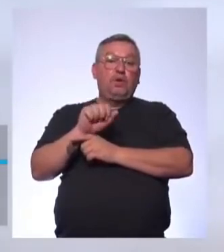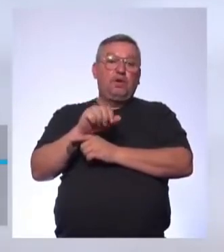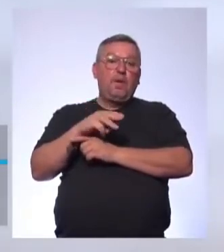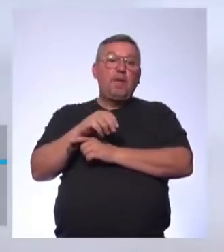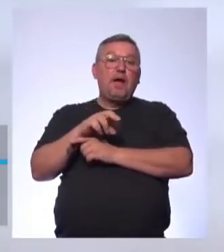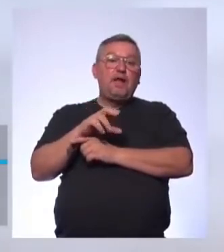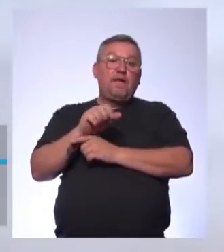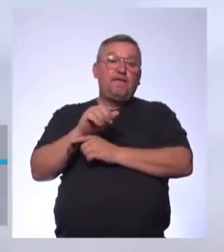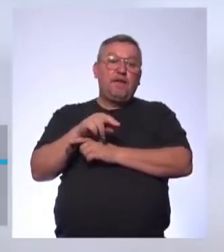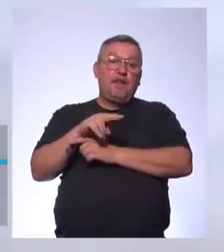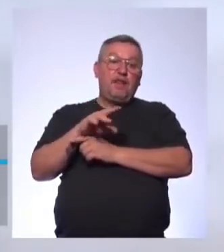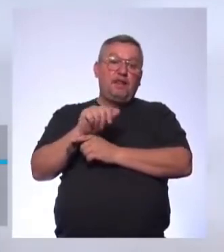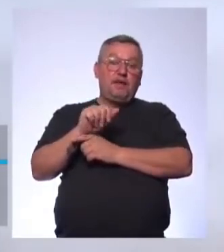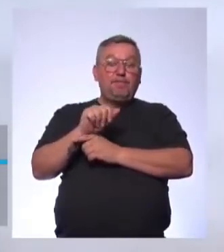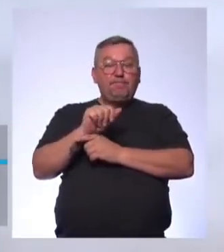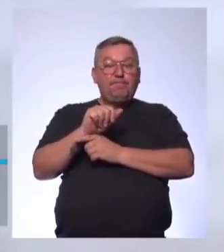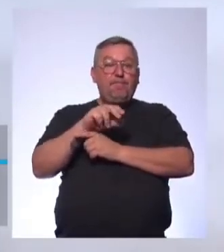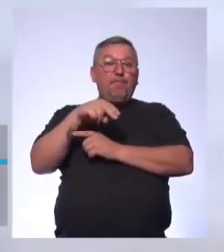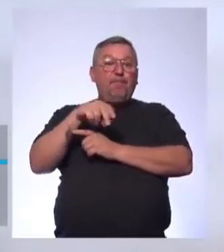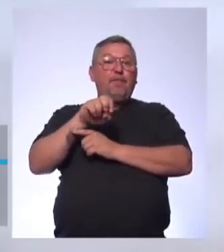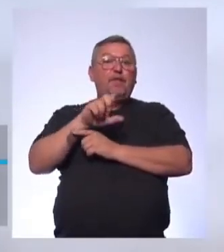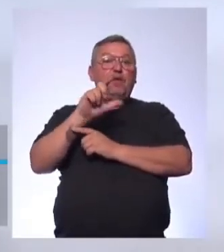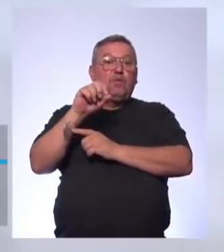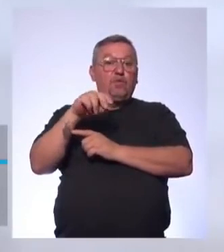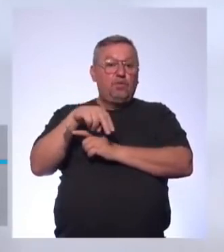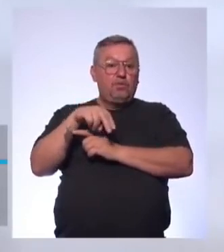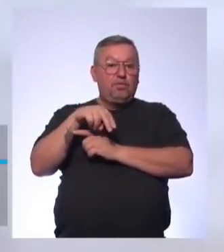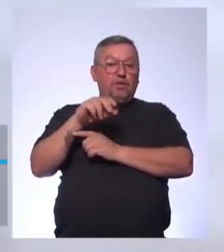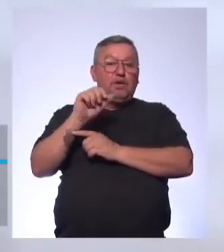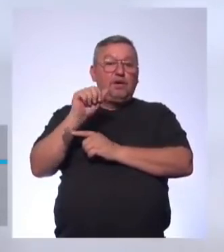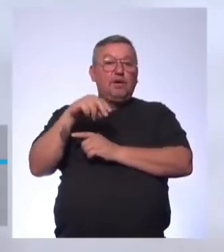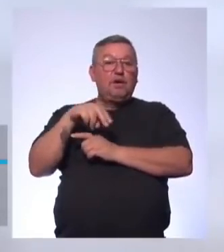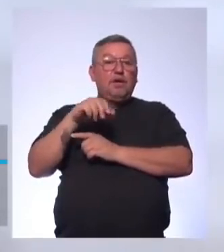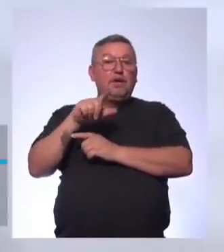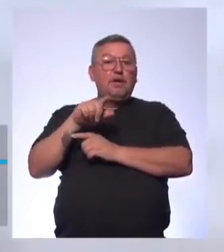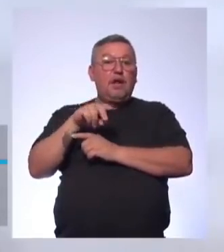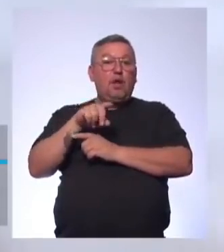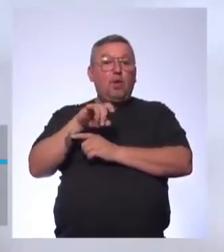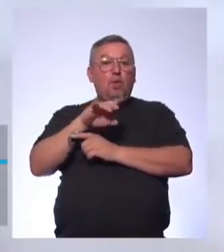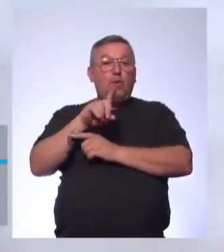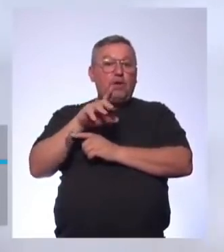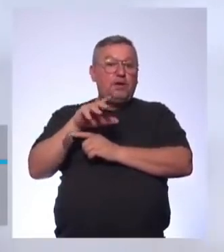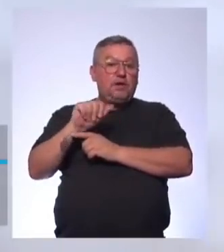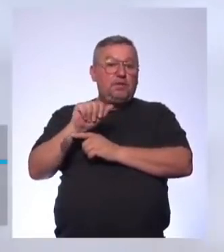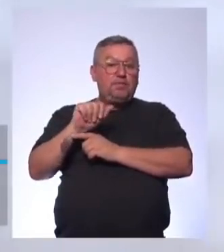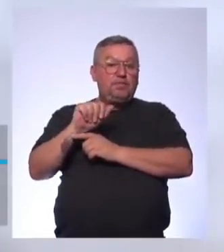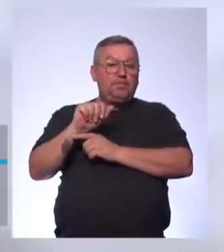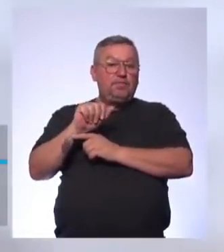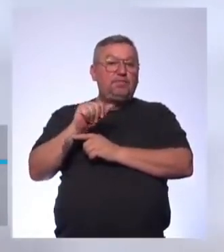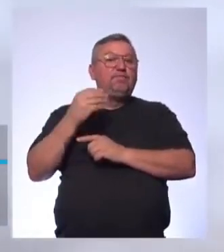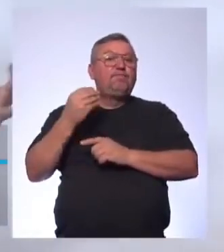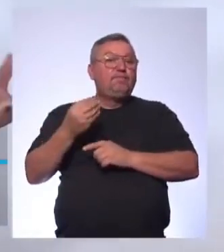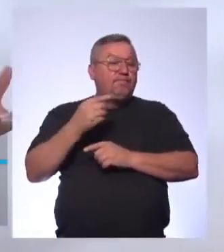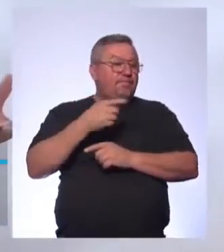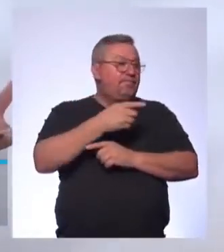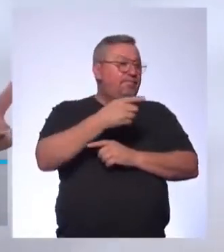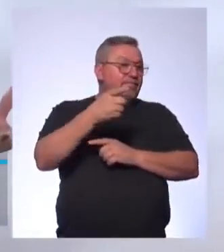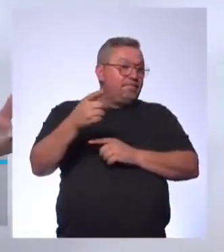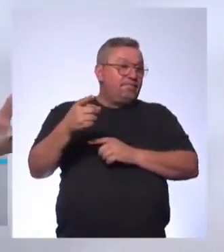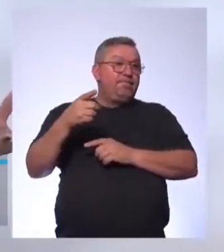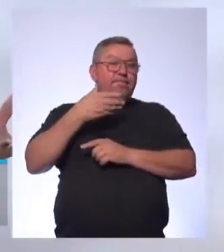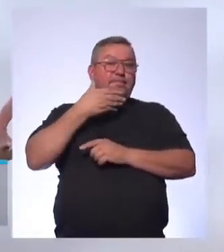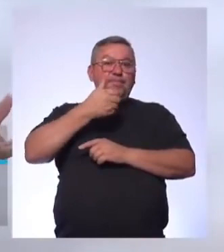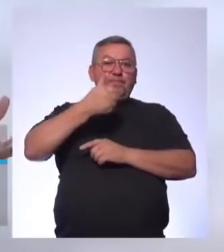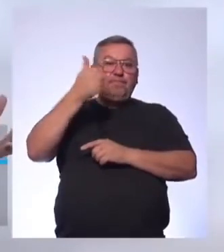João Pedro 1327, o Newton César e a Ana Luísa. Olha como vocês melhoraram e vocês cresceram ao